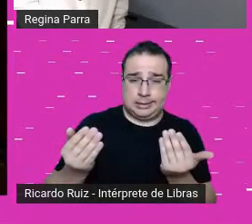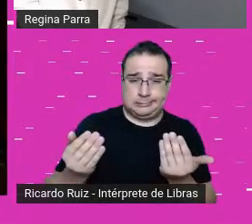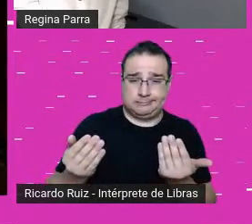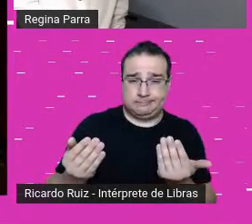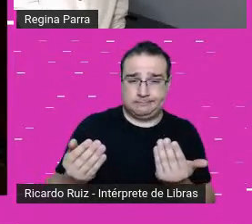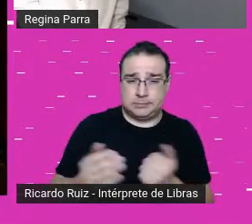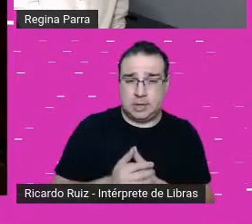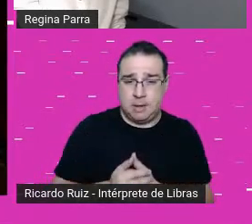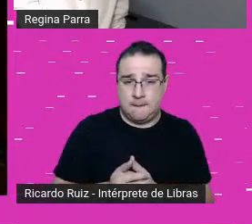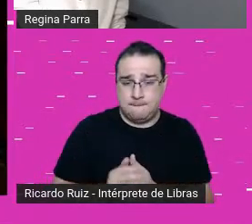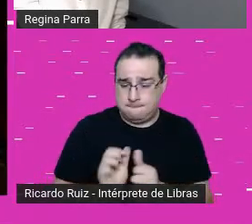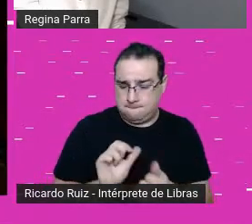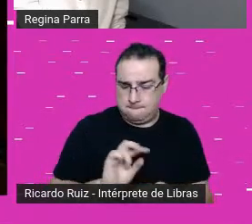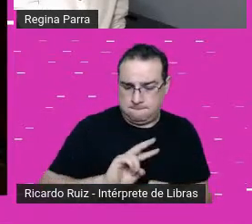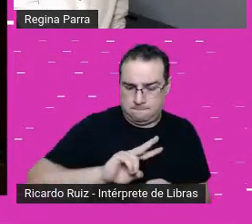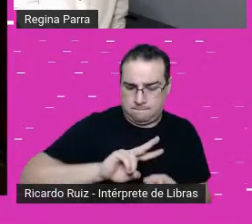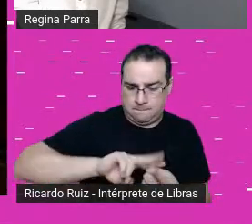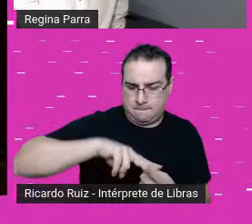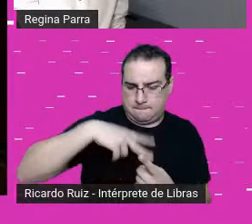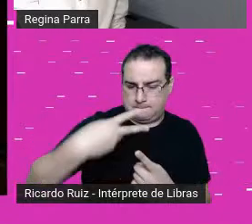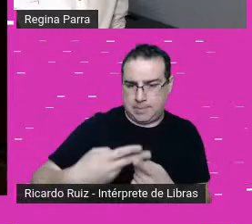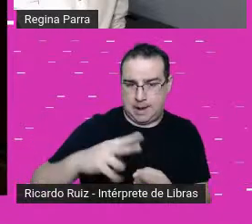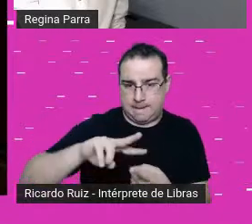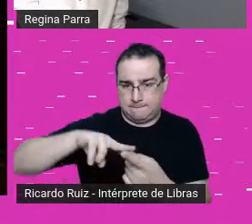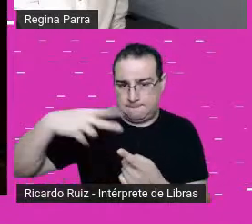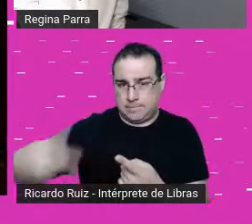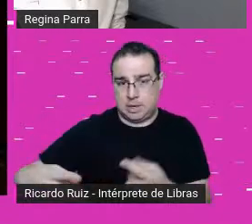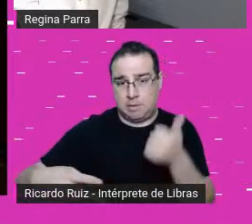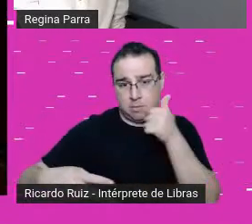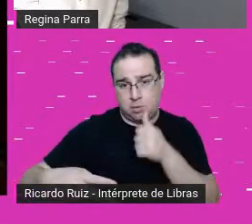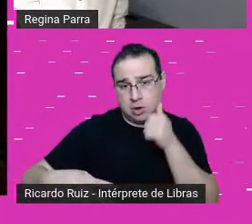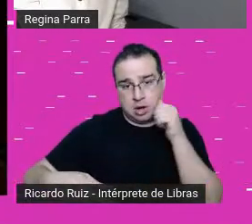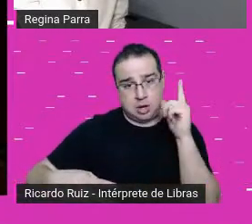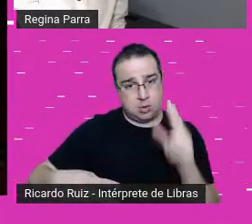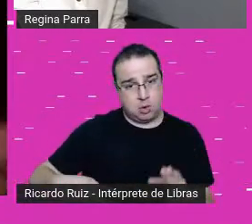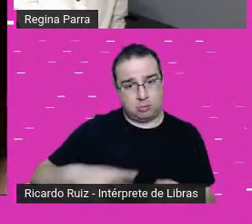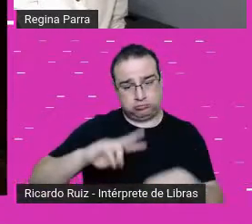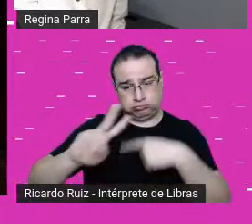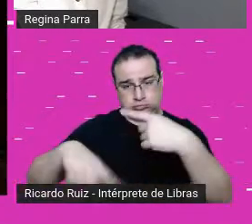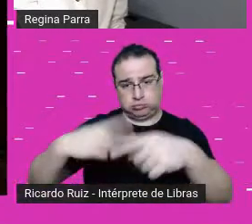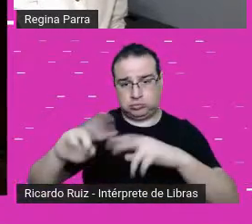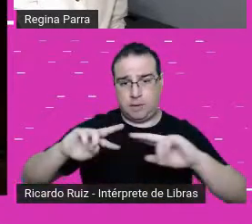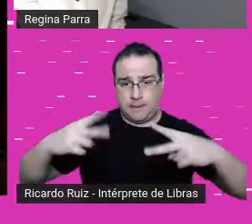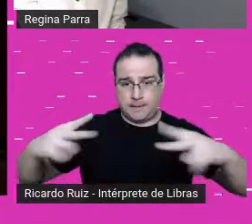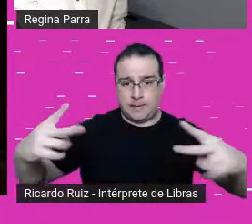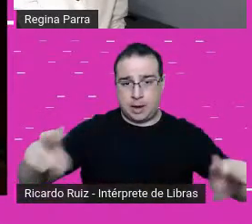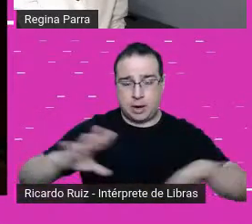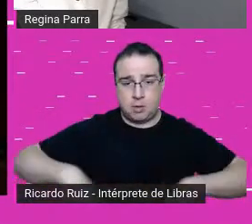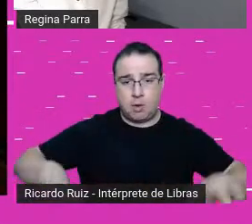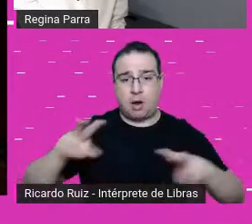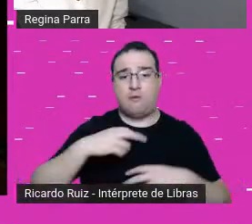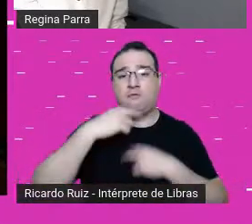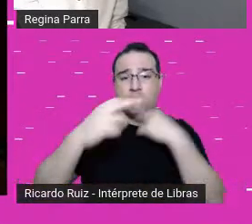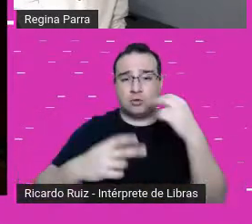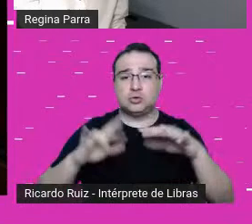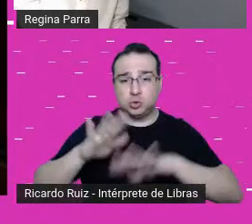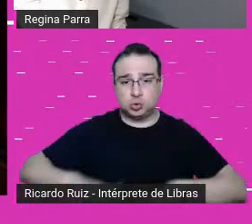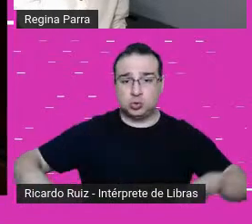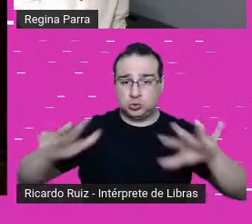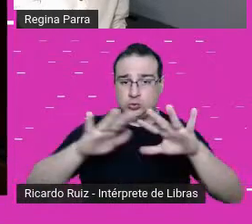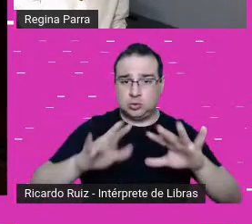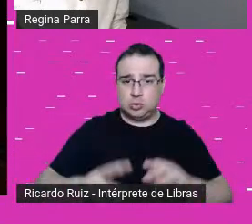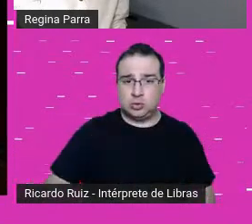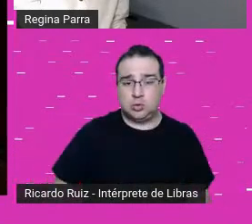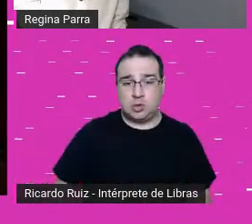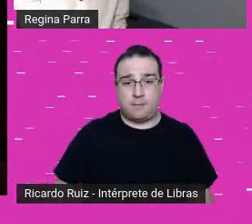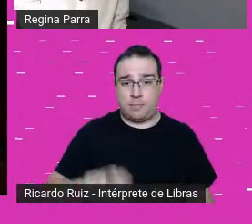um desdobramento de uma mesma mulher naquelas mulheres e naquelas vozes, né? Quando ele viu